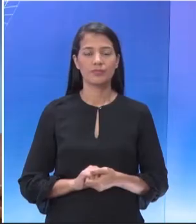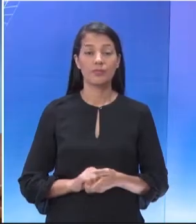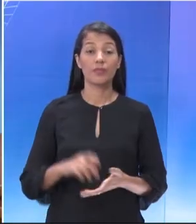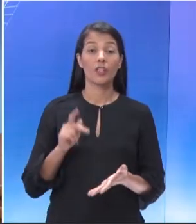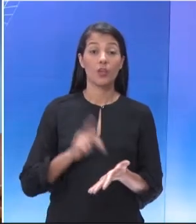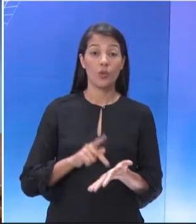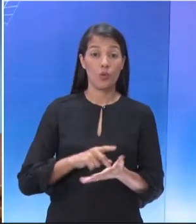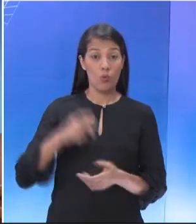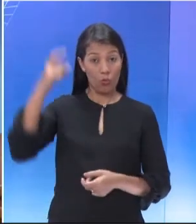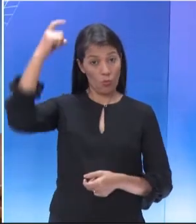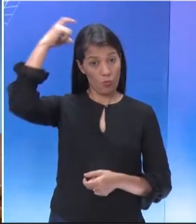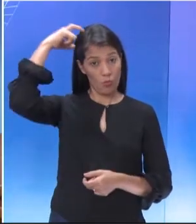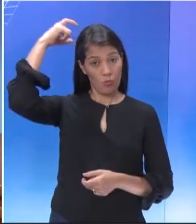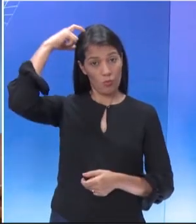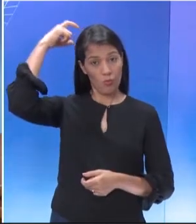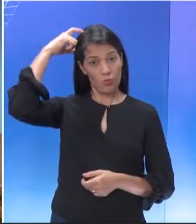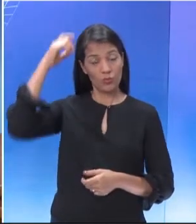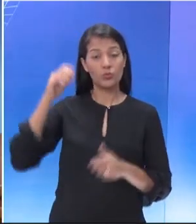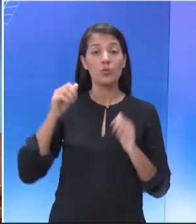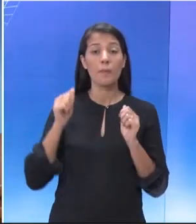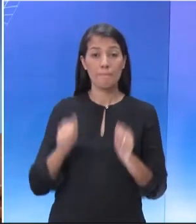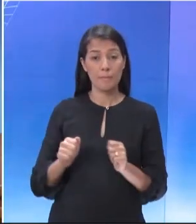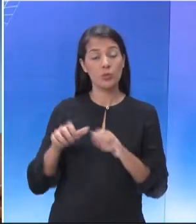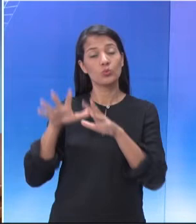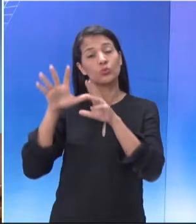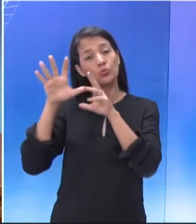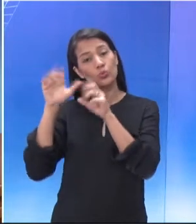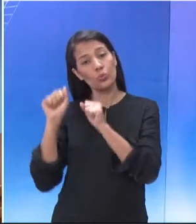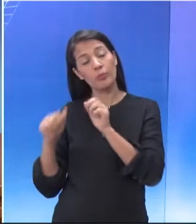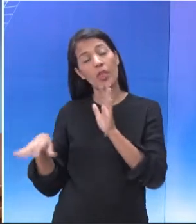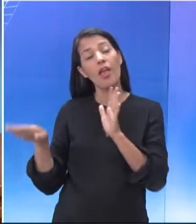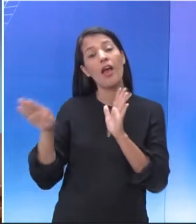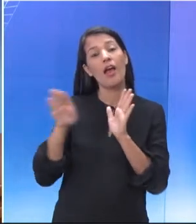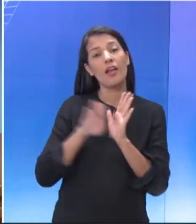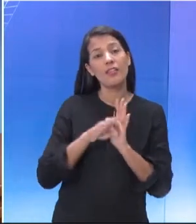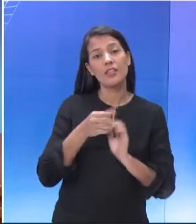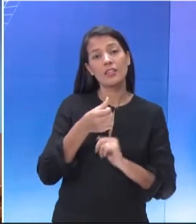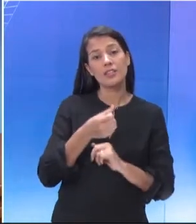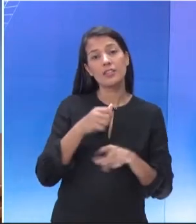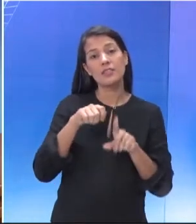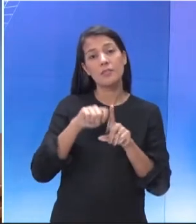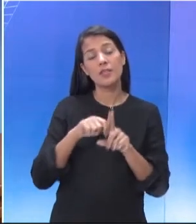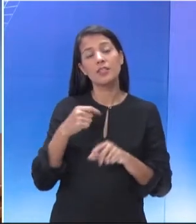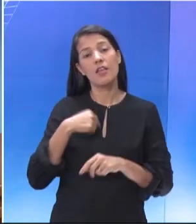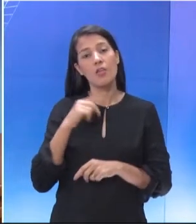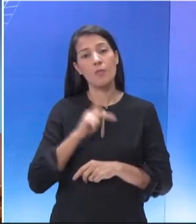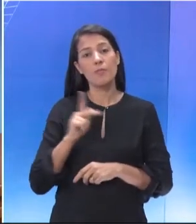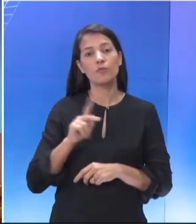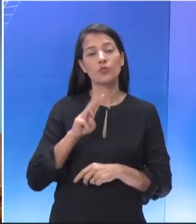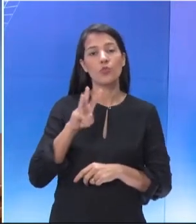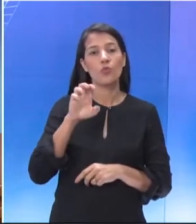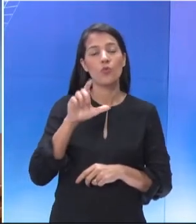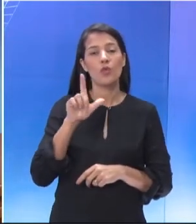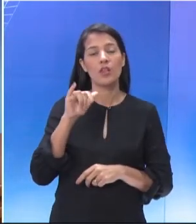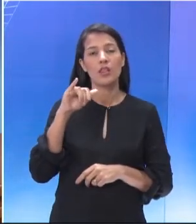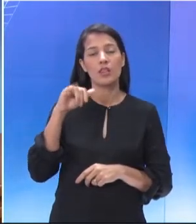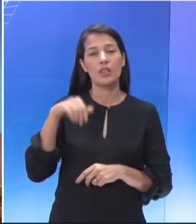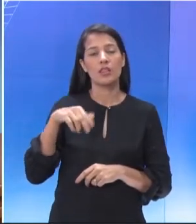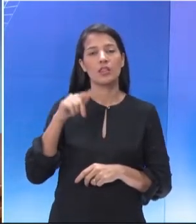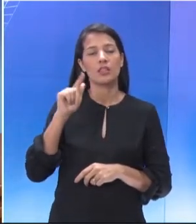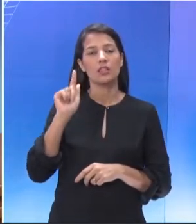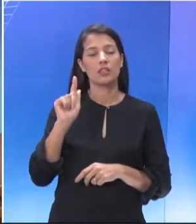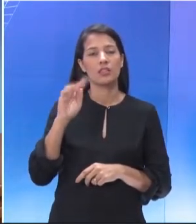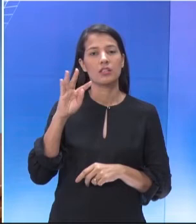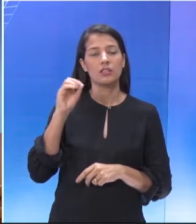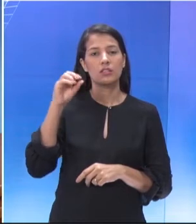Fato, um urso polar pode dormir durante 6 meses. Eu sou o professor Wellington Fraga e você é muito